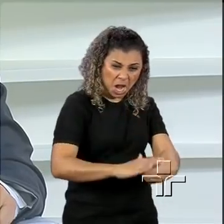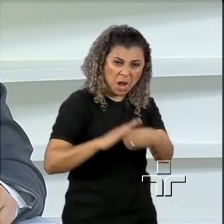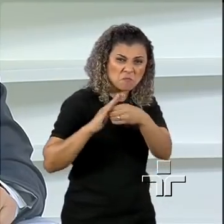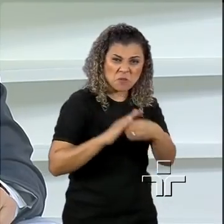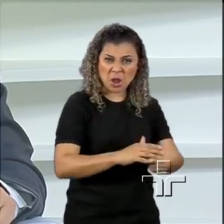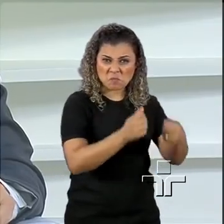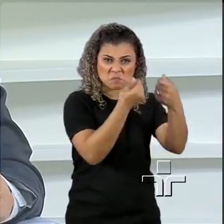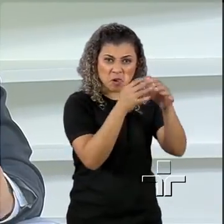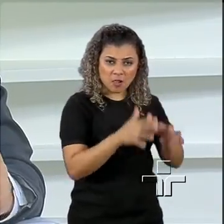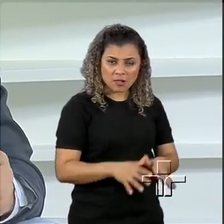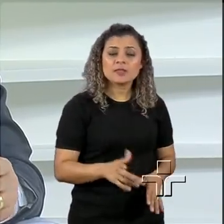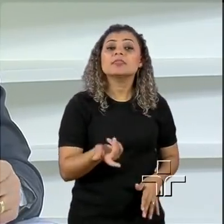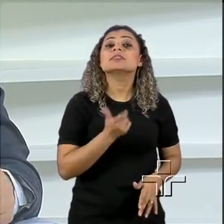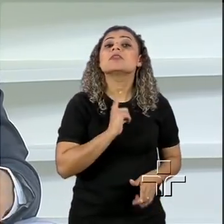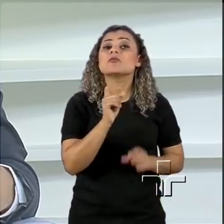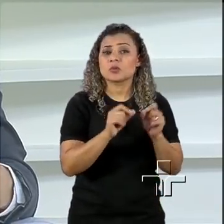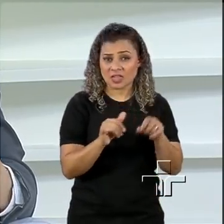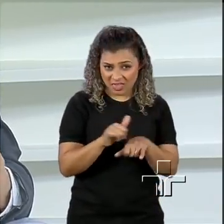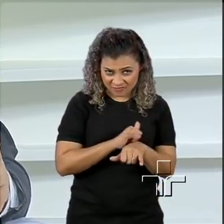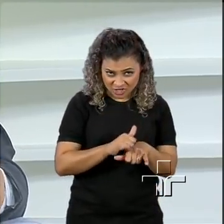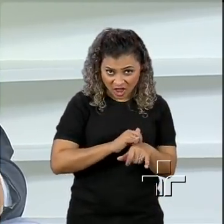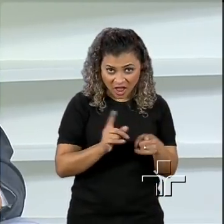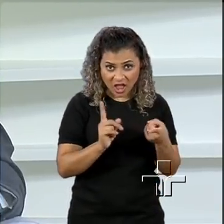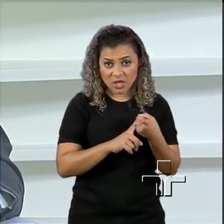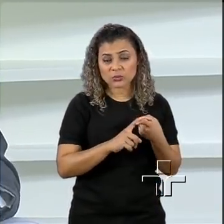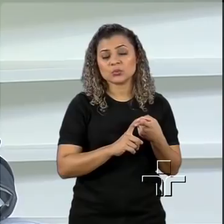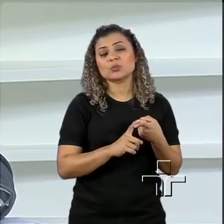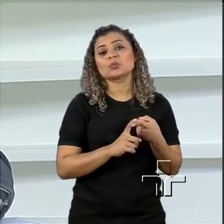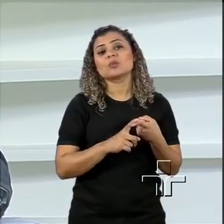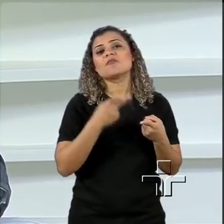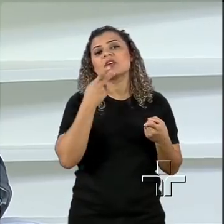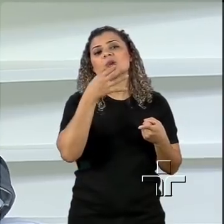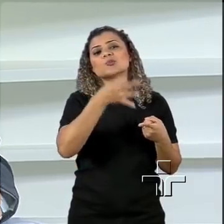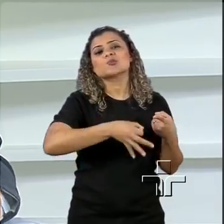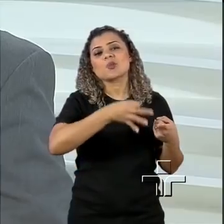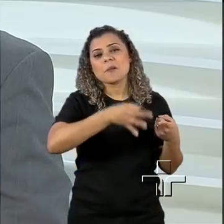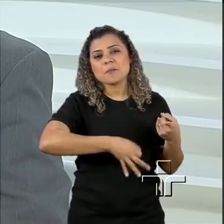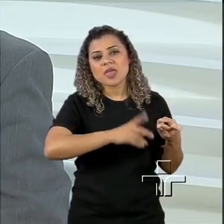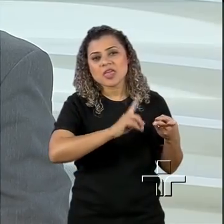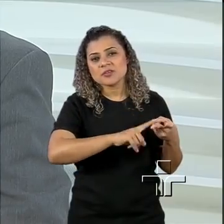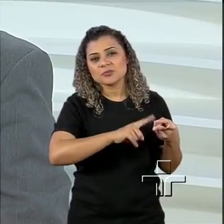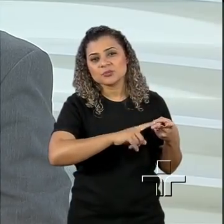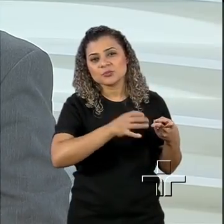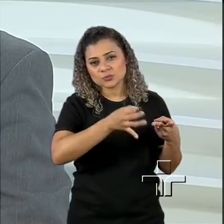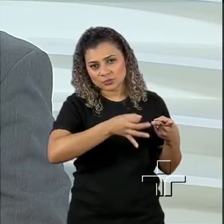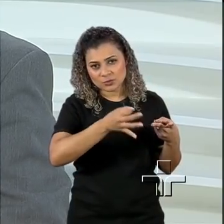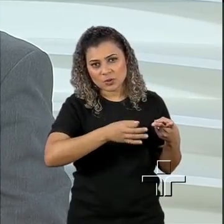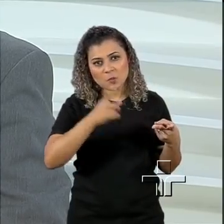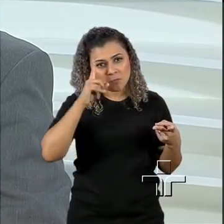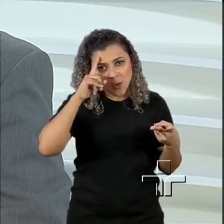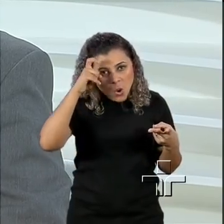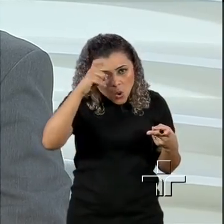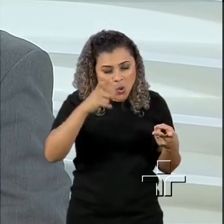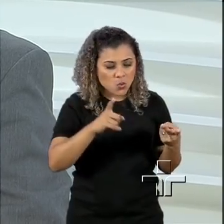referindo naturalmente a Lava Jato, ao julgamento do Sérgio Moro, a